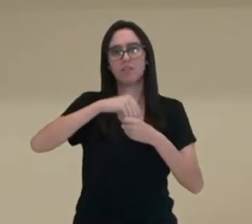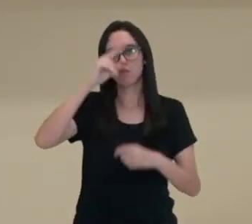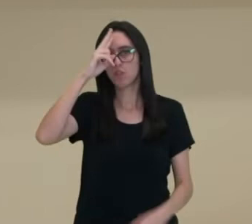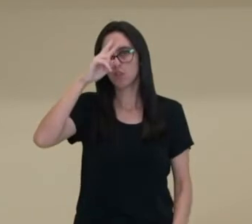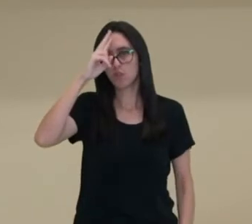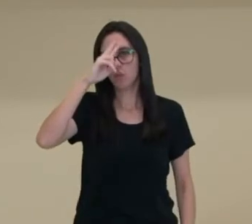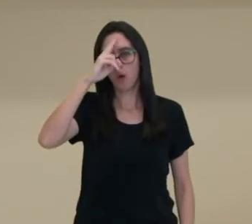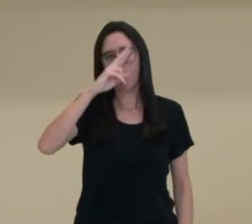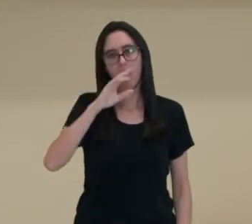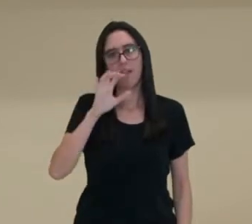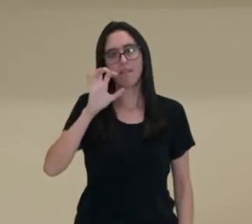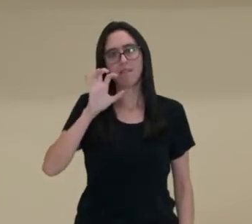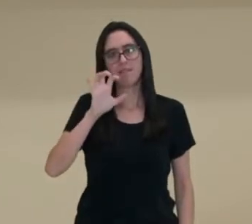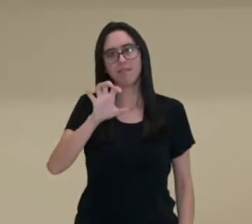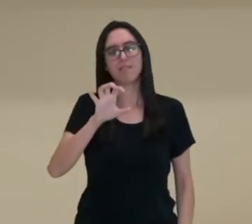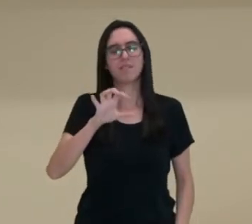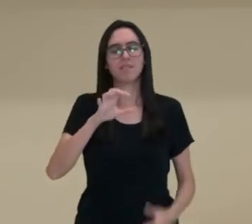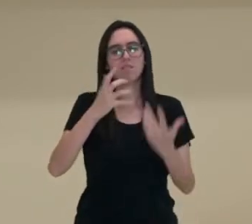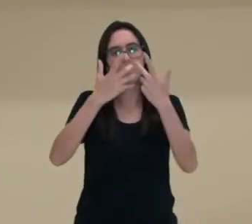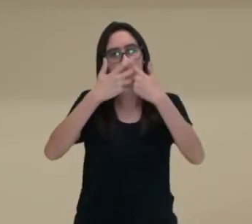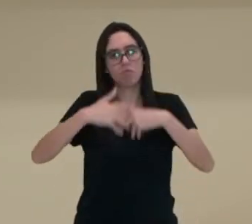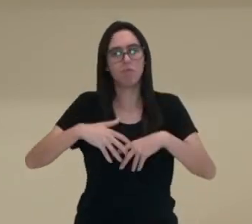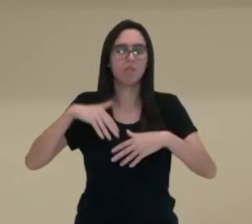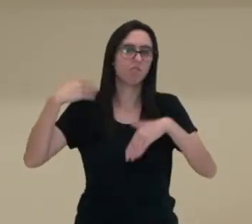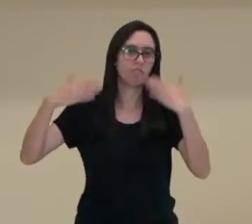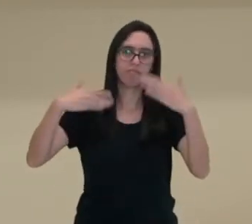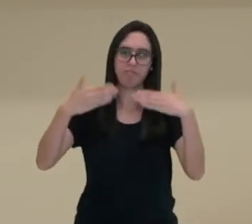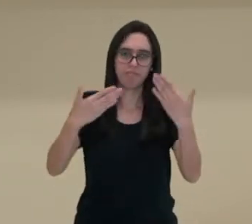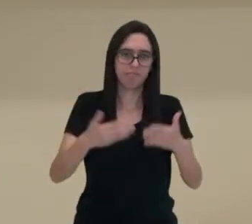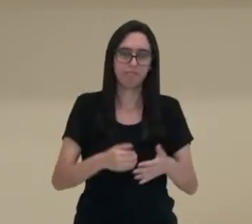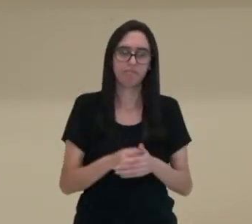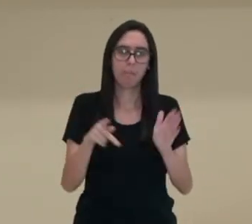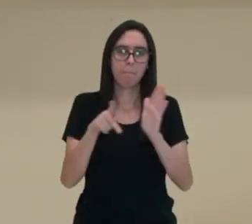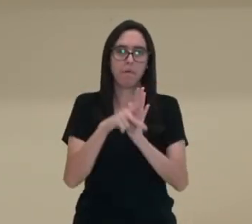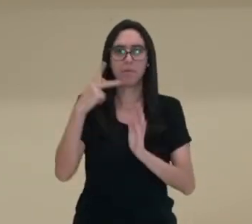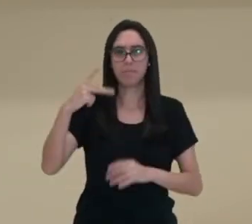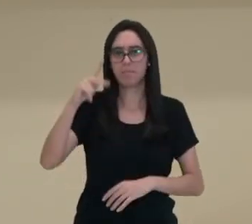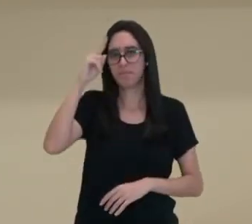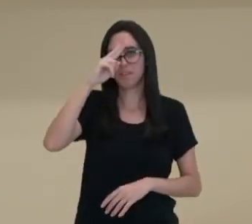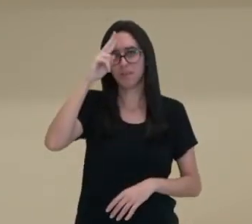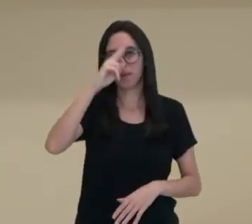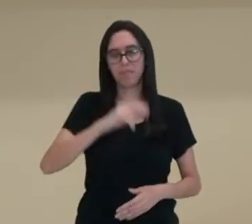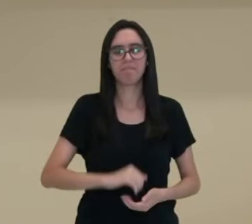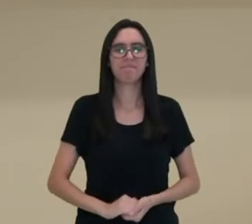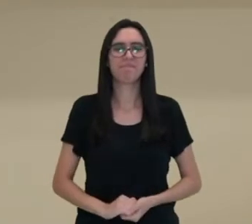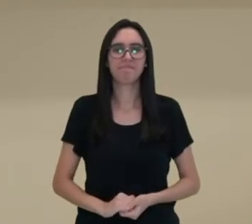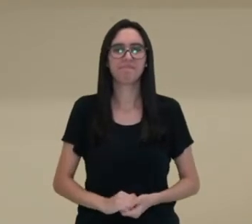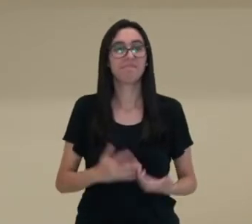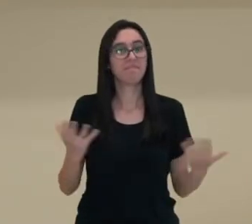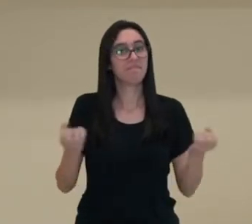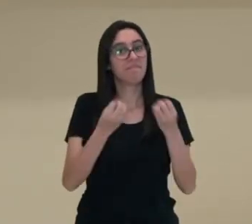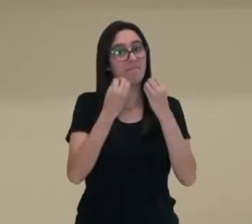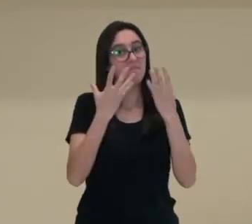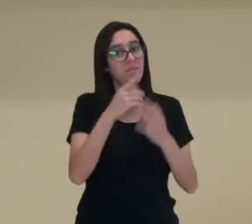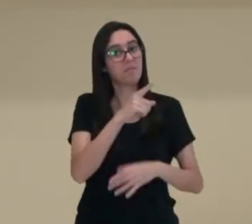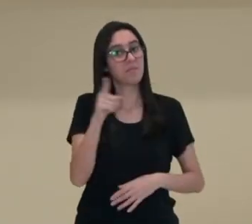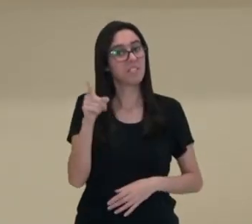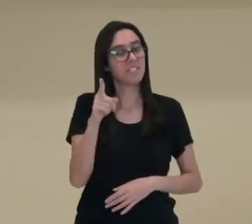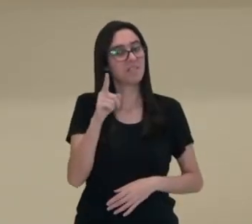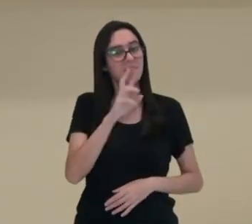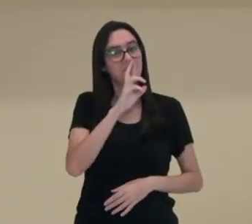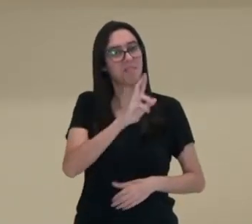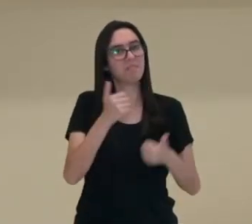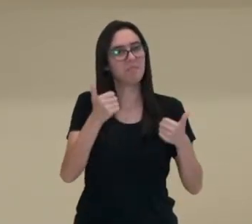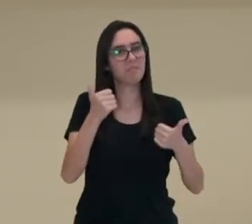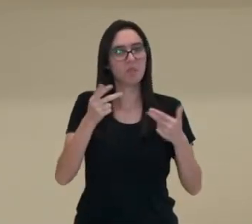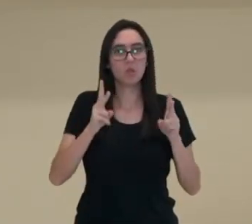que desencadeia os demais fatos ali que vão fazer parte dessa narrativa. Parabéns, então. Vamos continuar